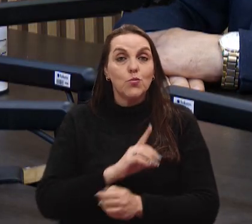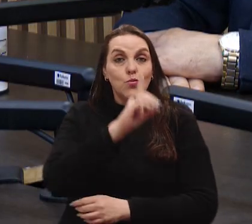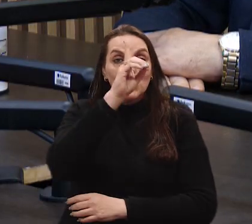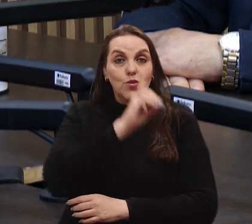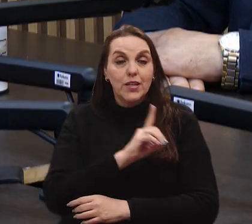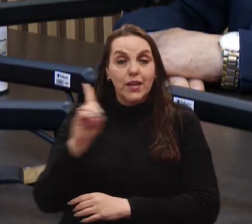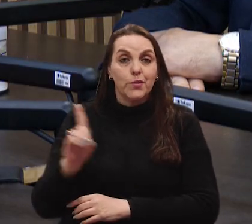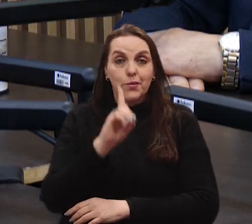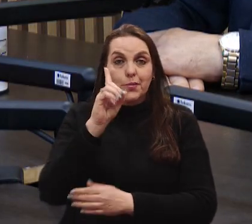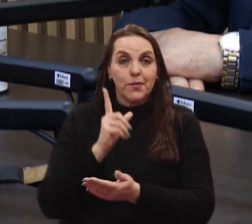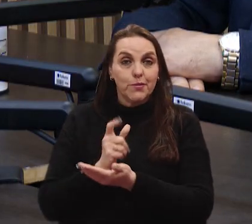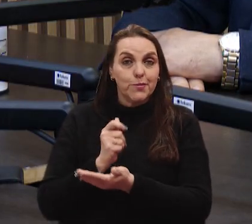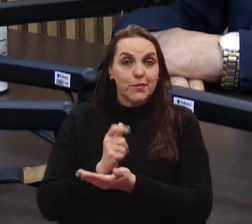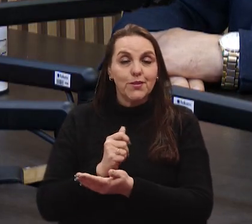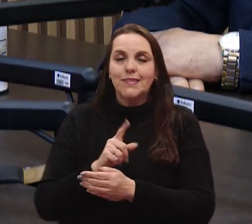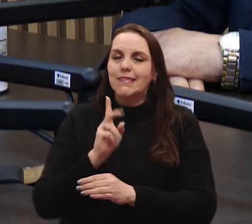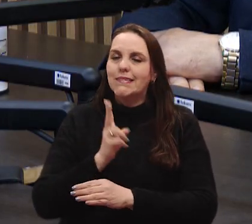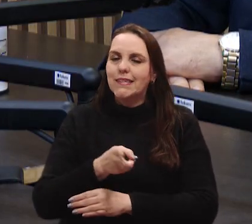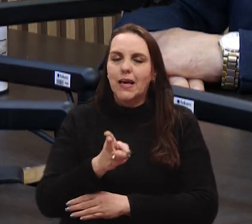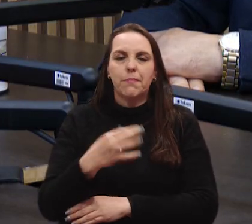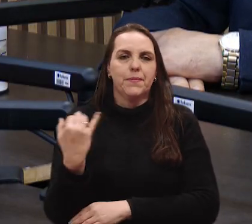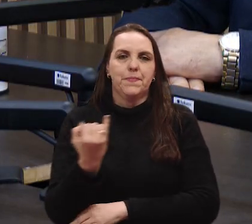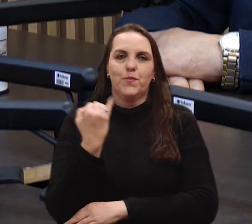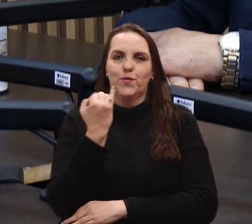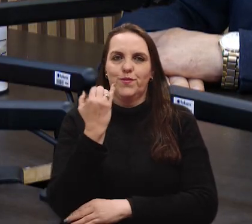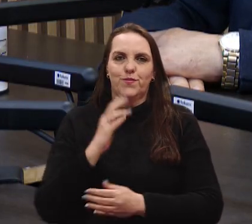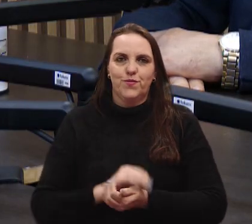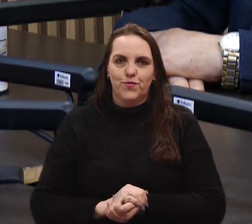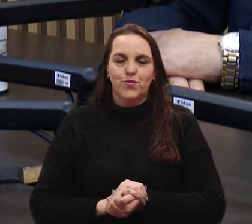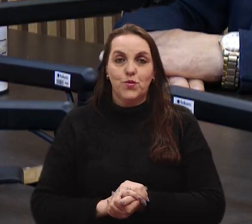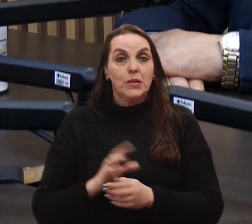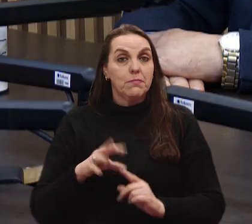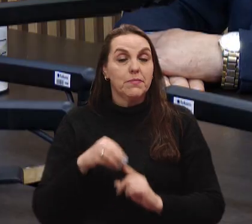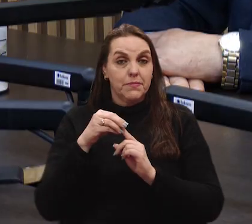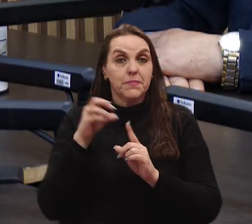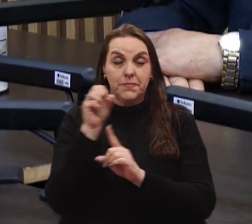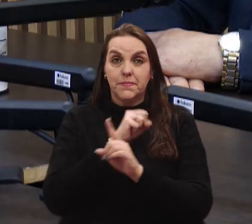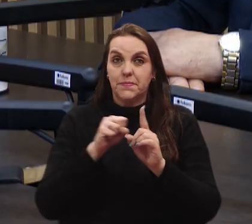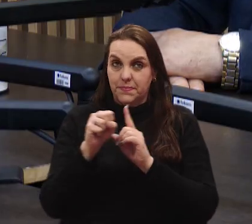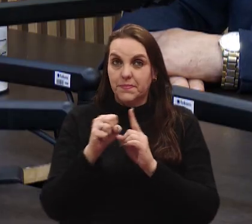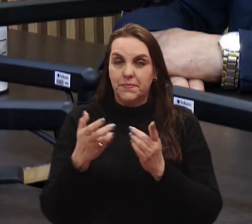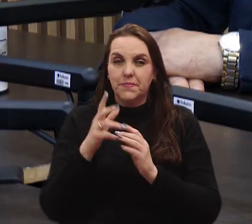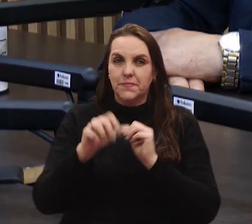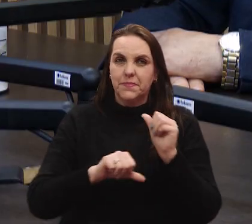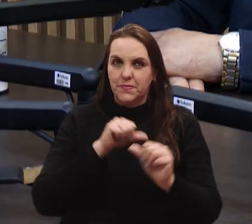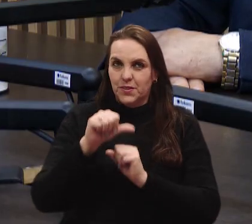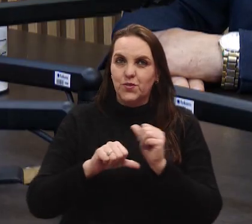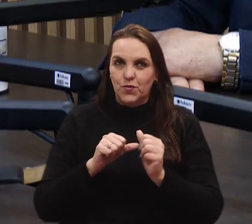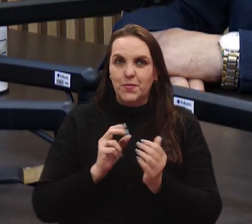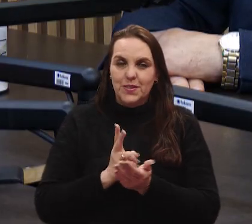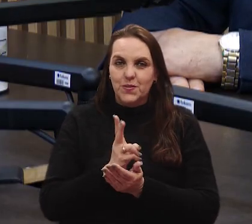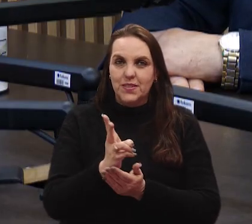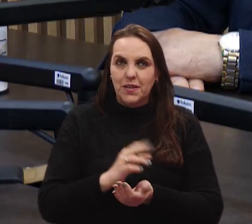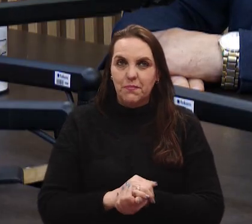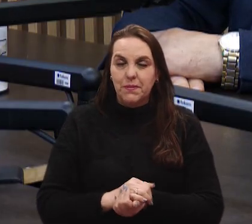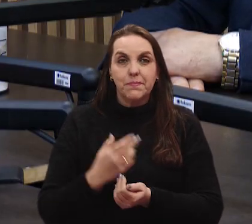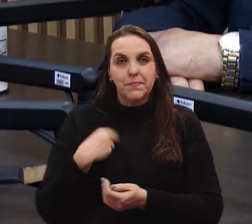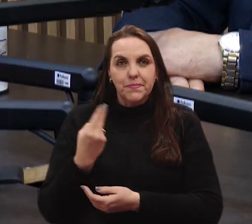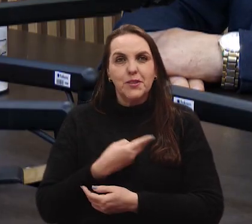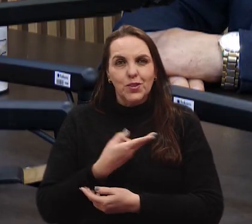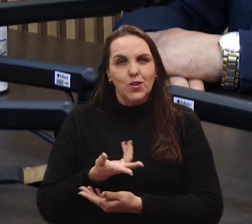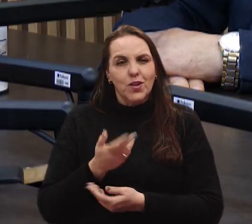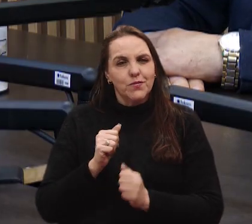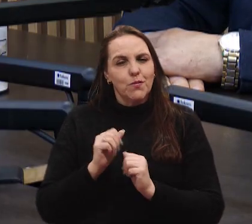do consumidor sempre é pauta, sempre é importante, principalmente nessa sociedade de plena transformação, e a gente está aqui